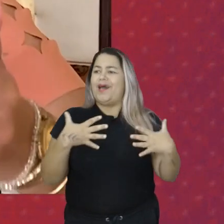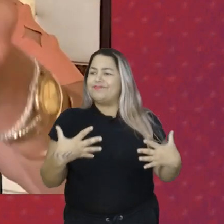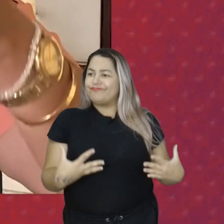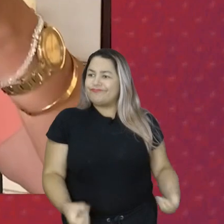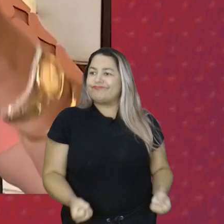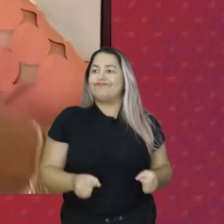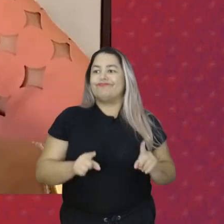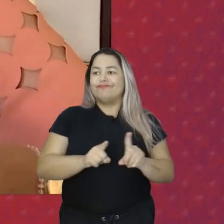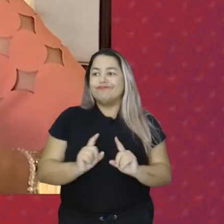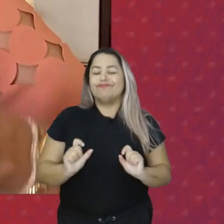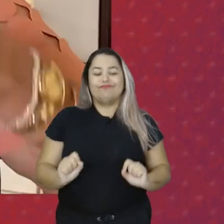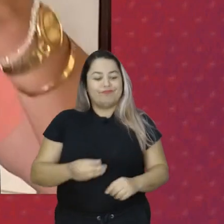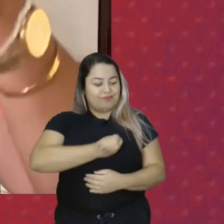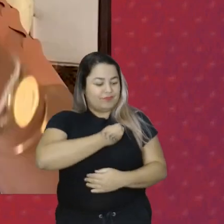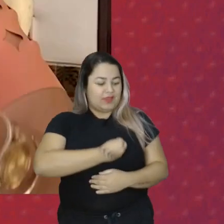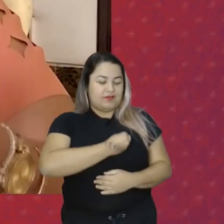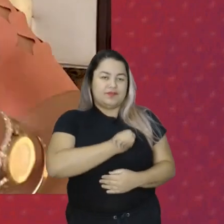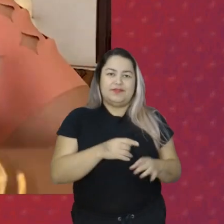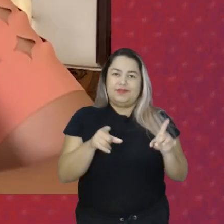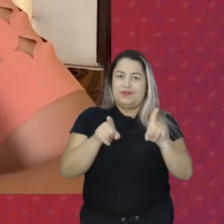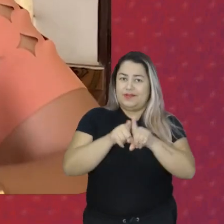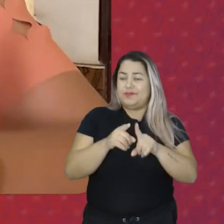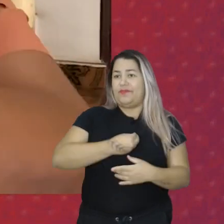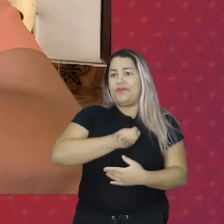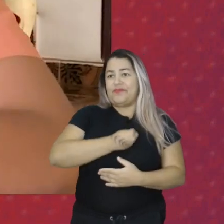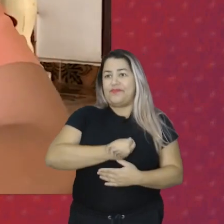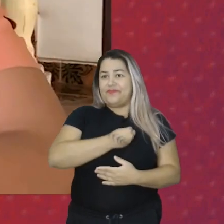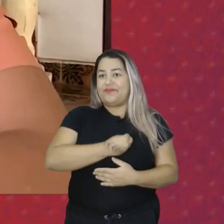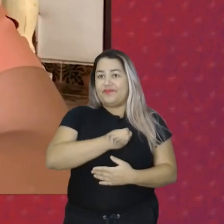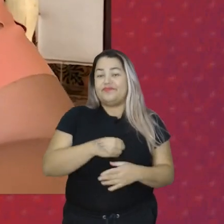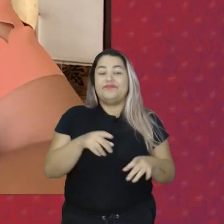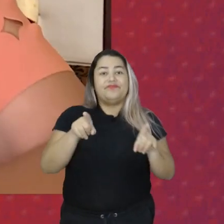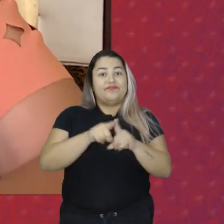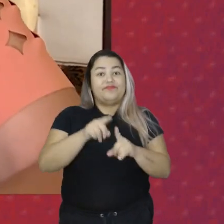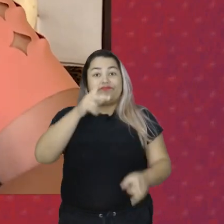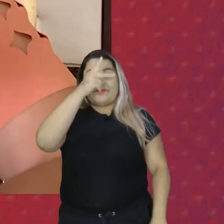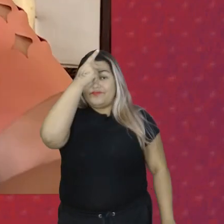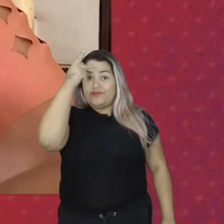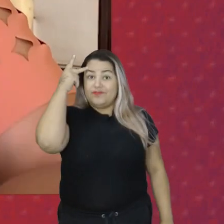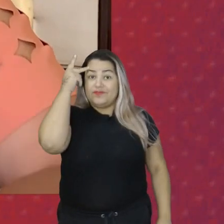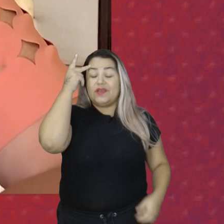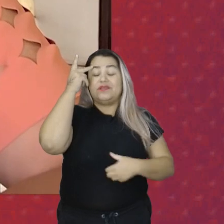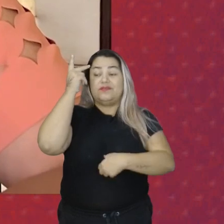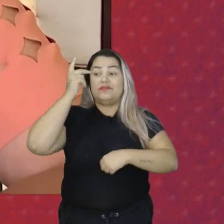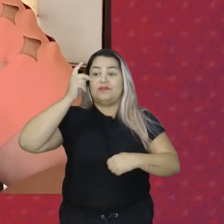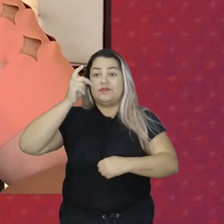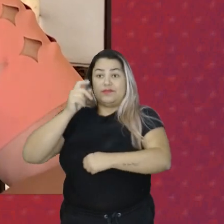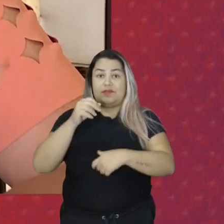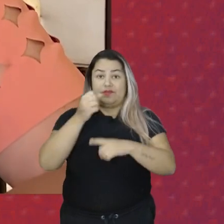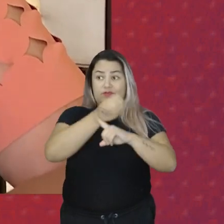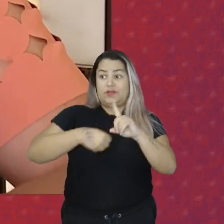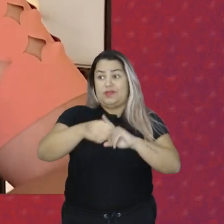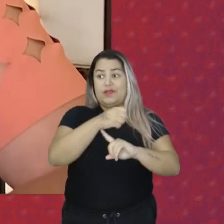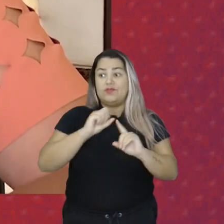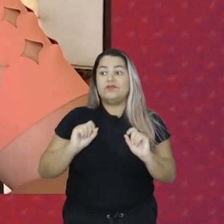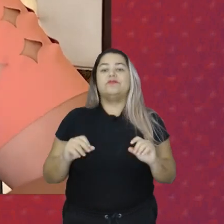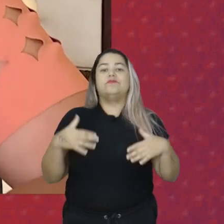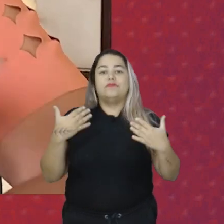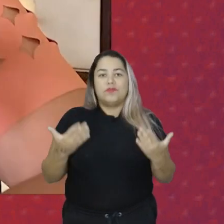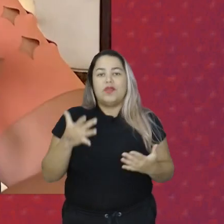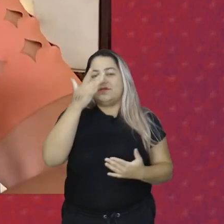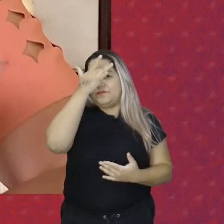aceitasse a presença e a convivência dessas pessoas na sociedade. Então,